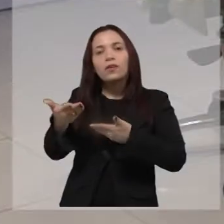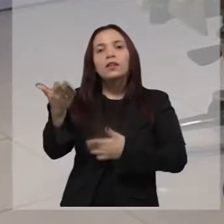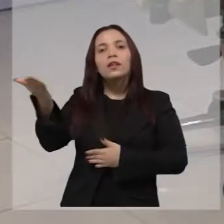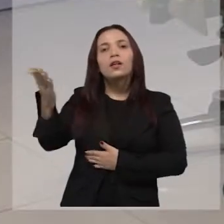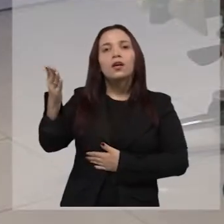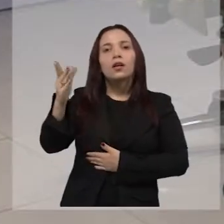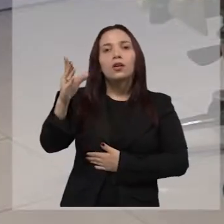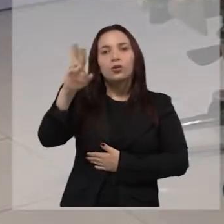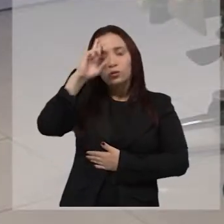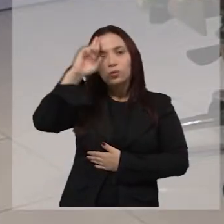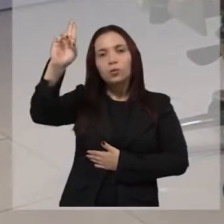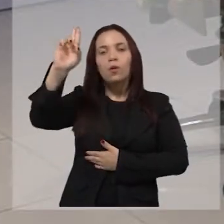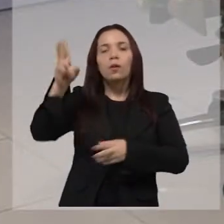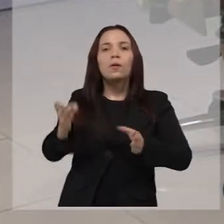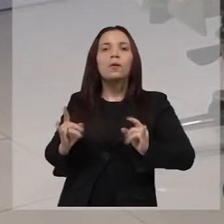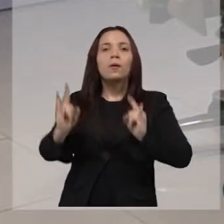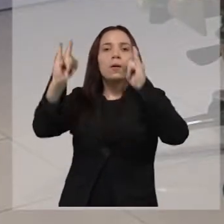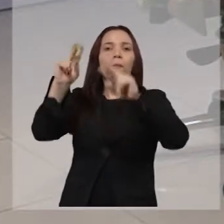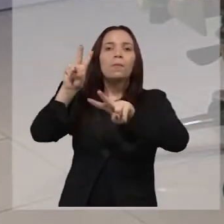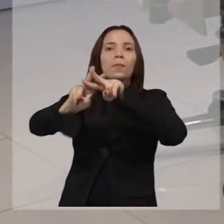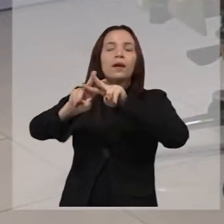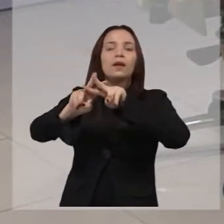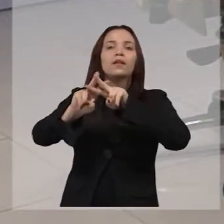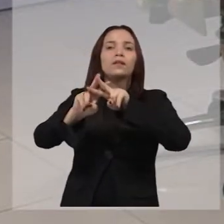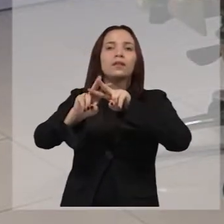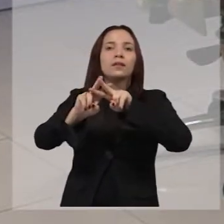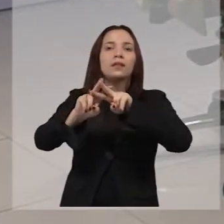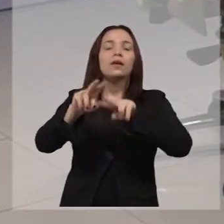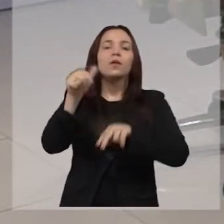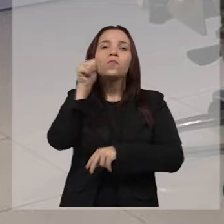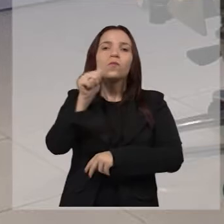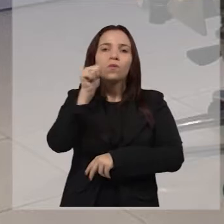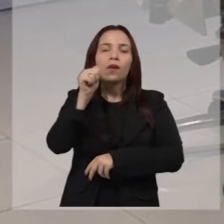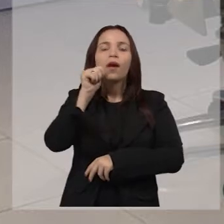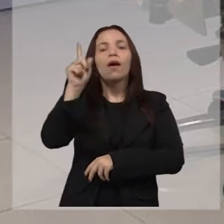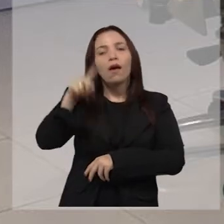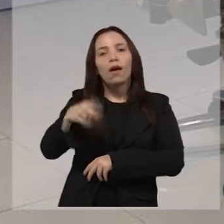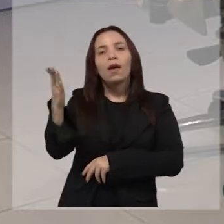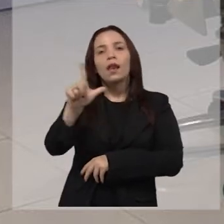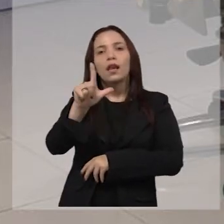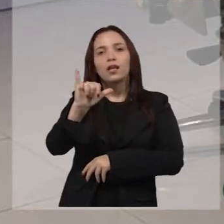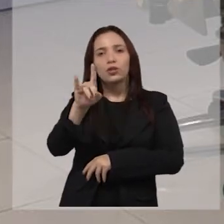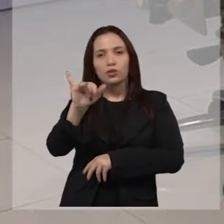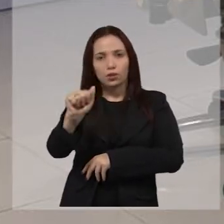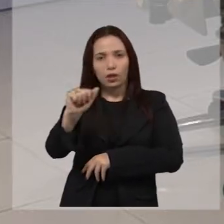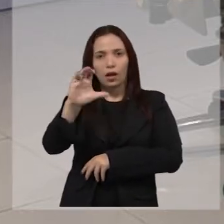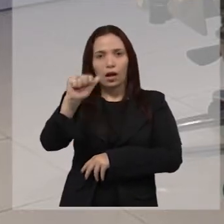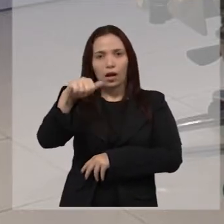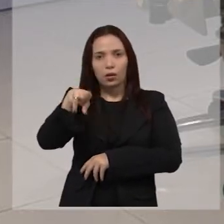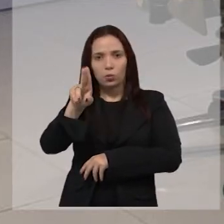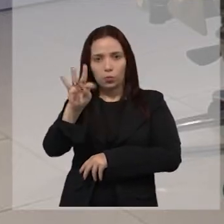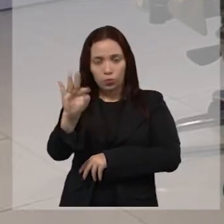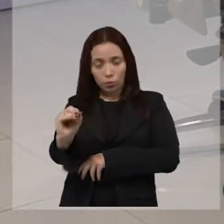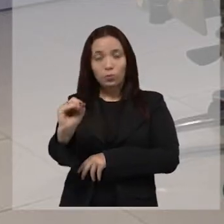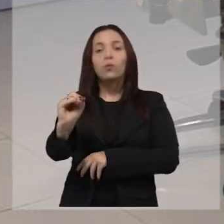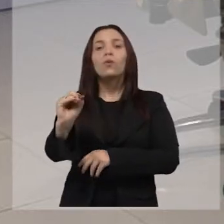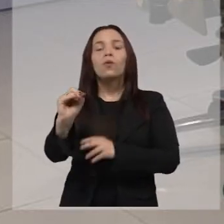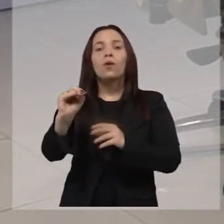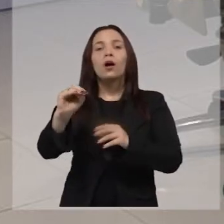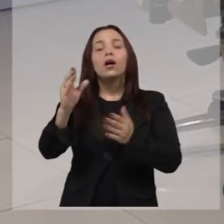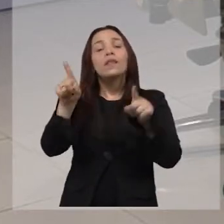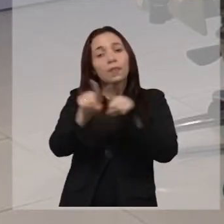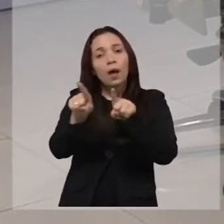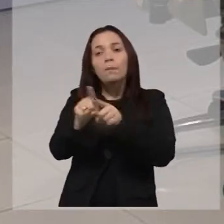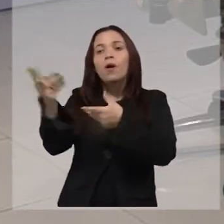convidada a diretora da Unidade Prisional Irmã Imelda, a doutora Lídia Canudo, e para debater com a doutora